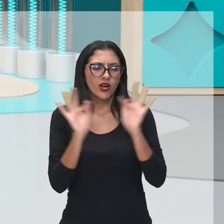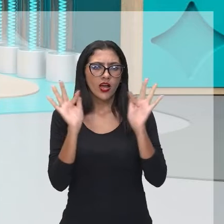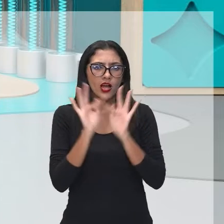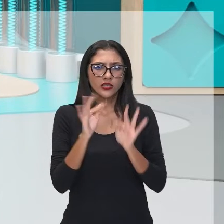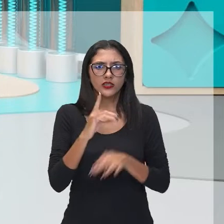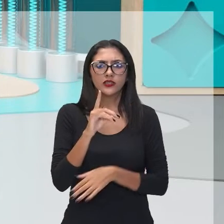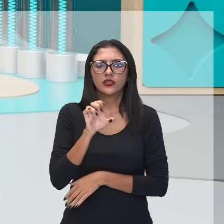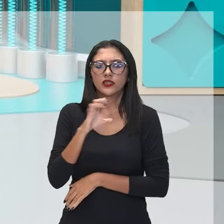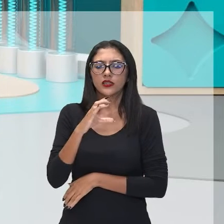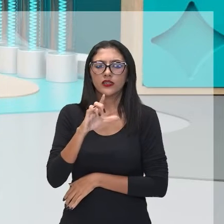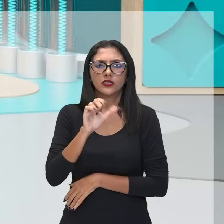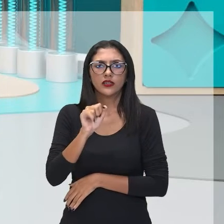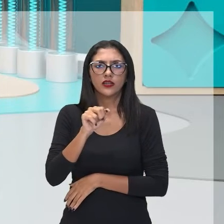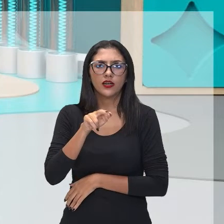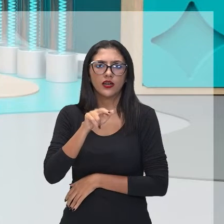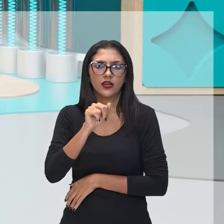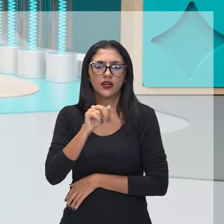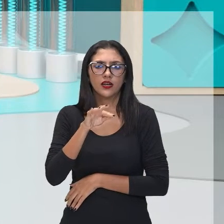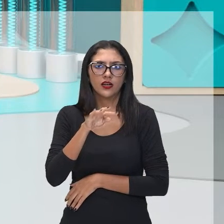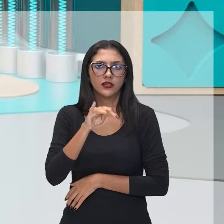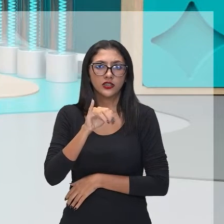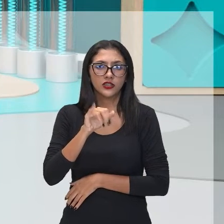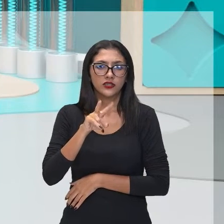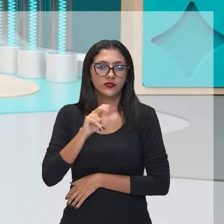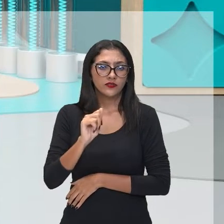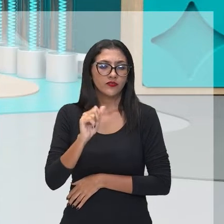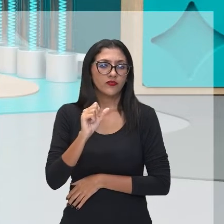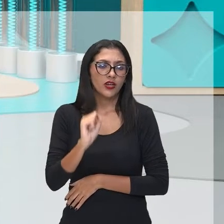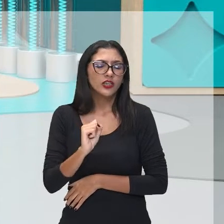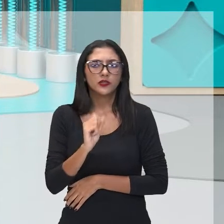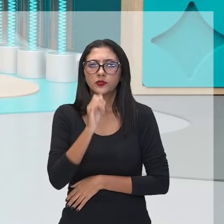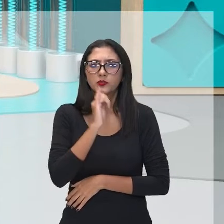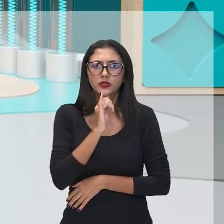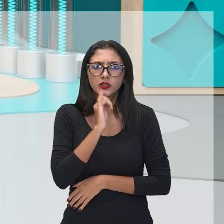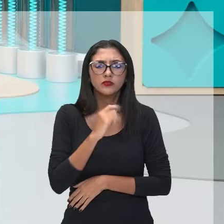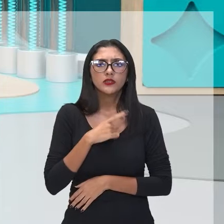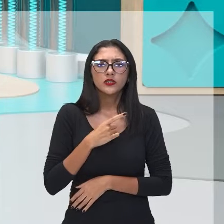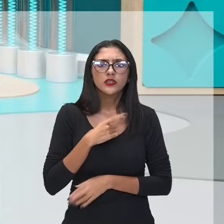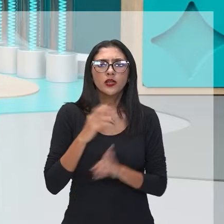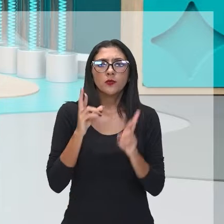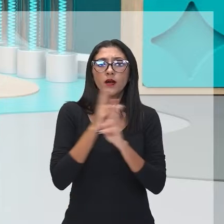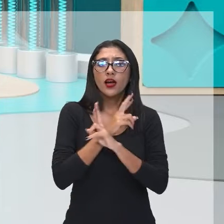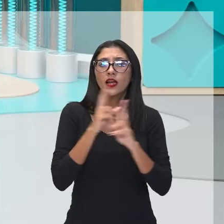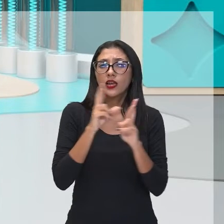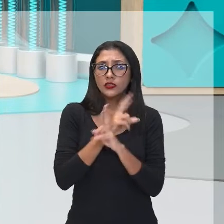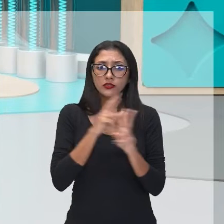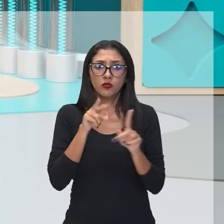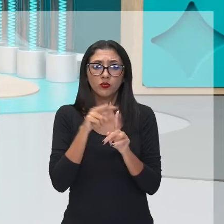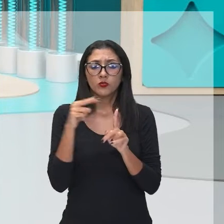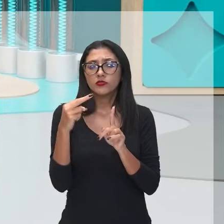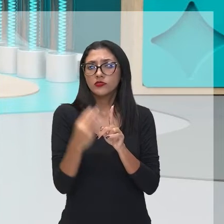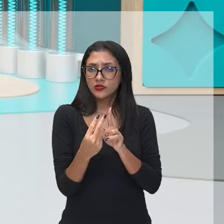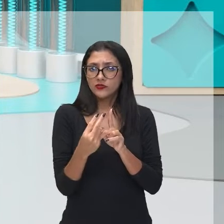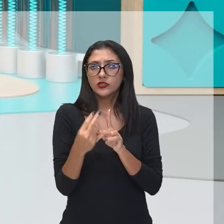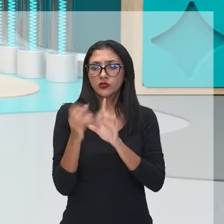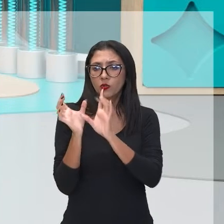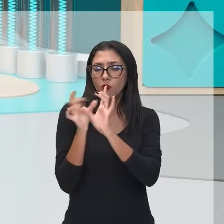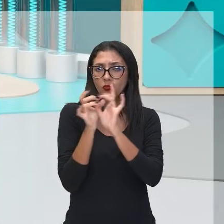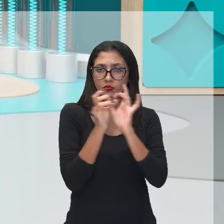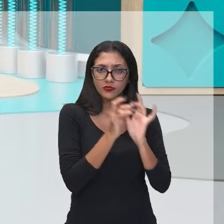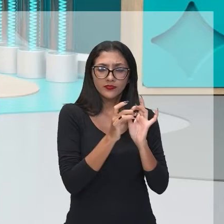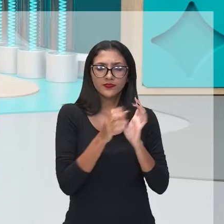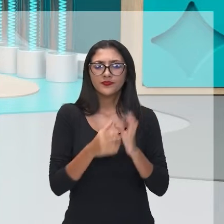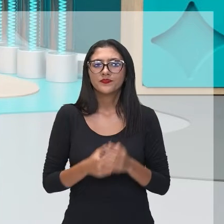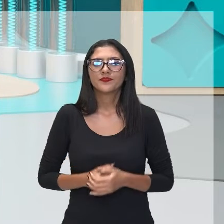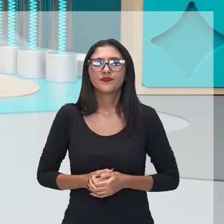que irão colaborar, irão fazer uma relação de concordância com o ponto de vista do outro, ok?